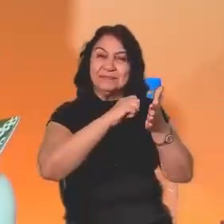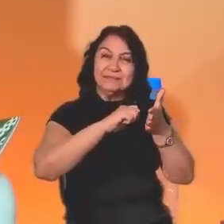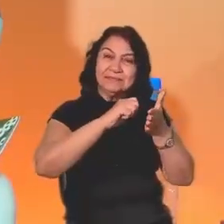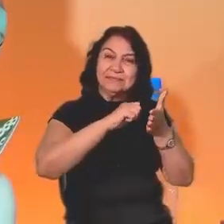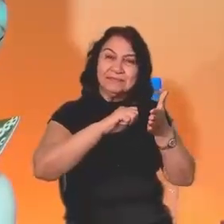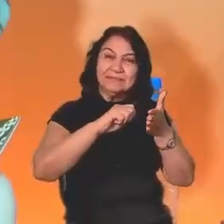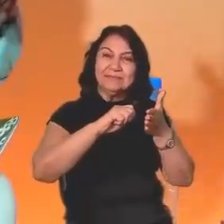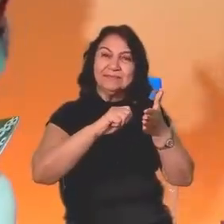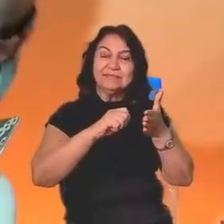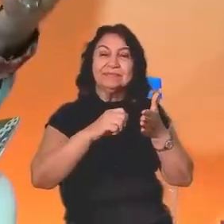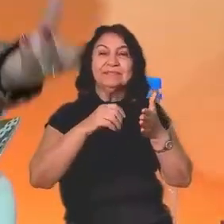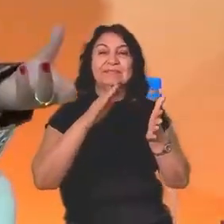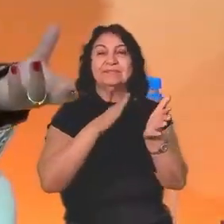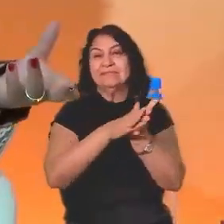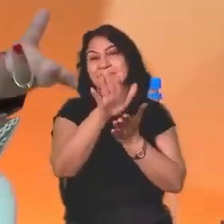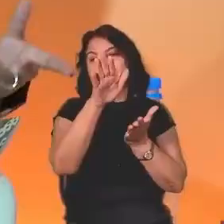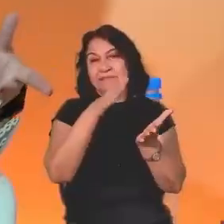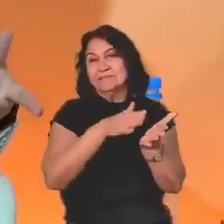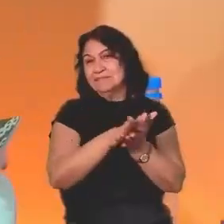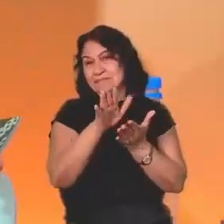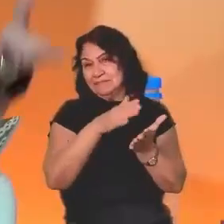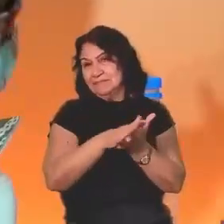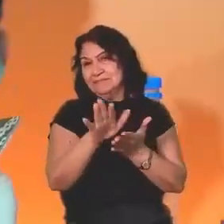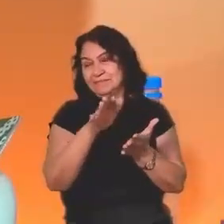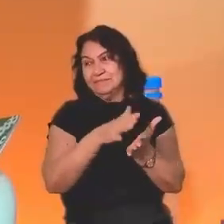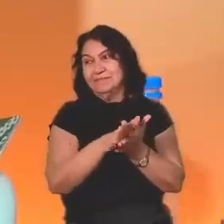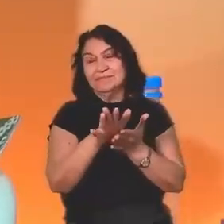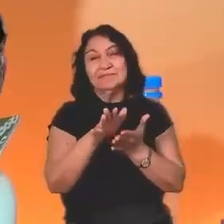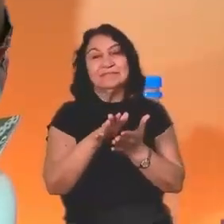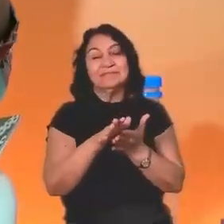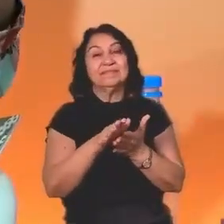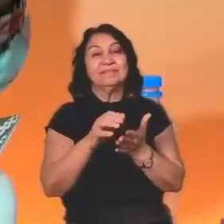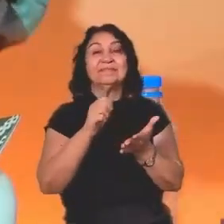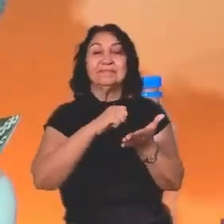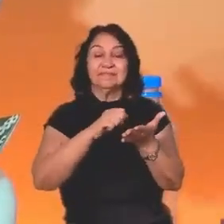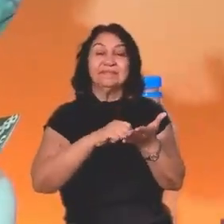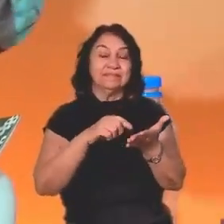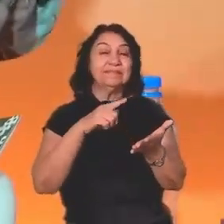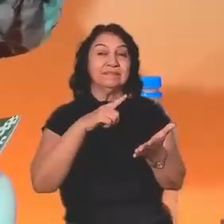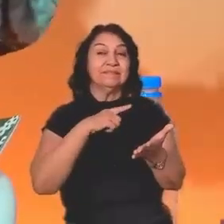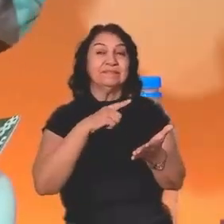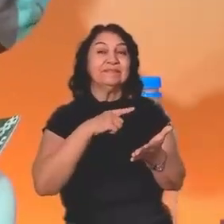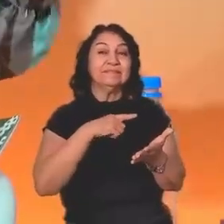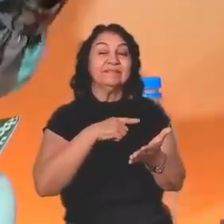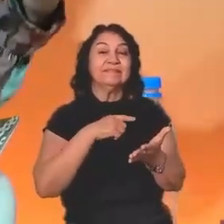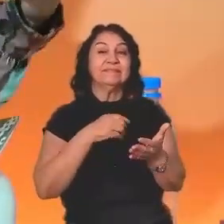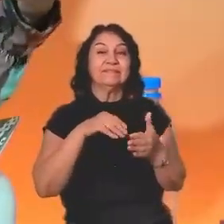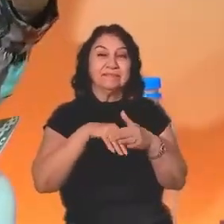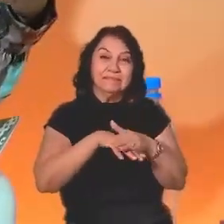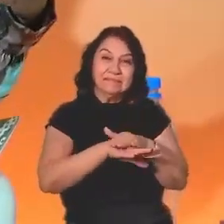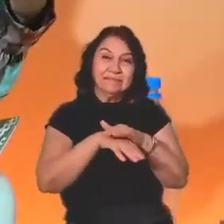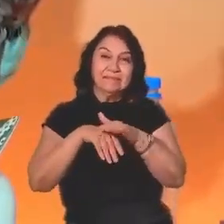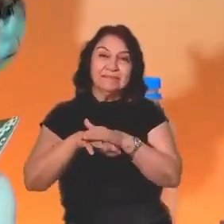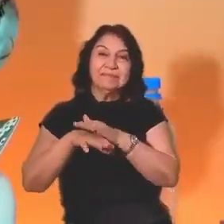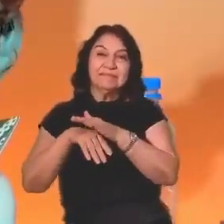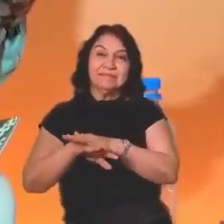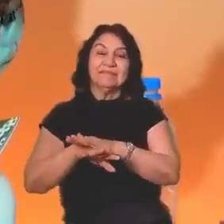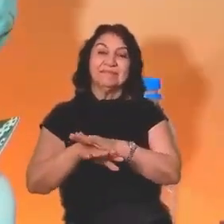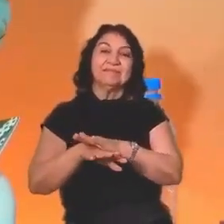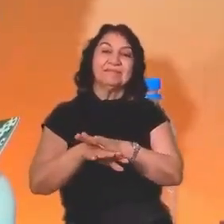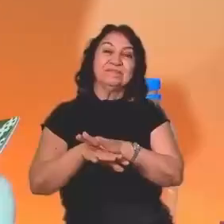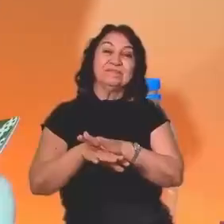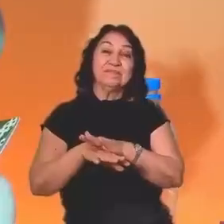escrita da publicação, assim? Que a escrita a gente tem, né? A gente guarda, a